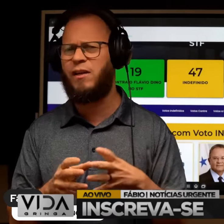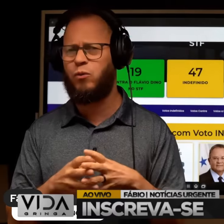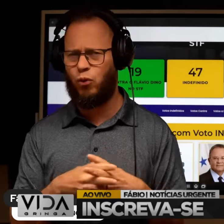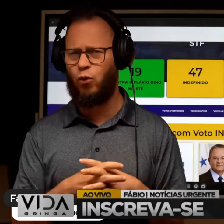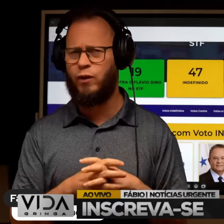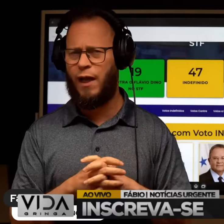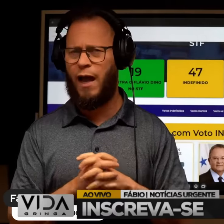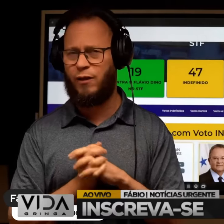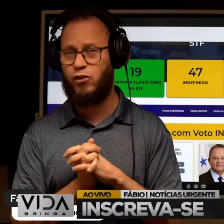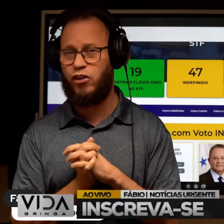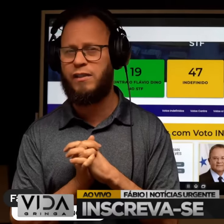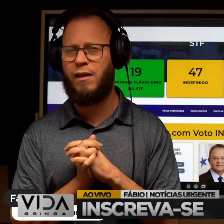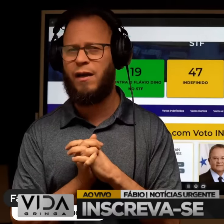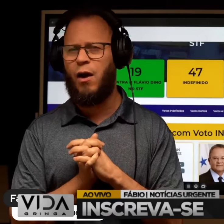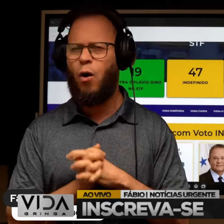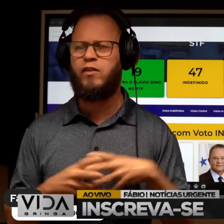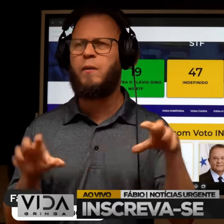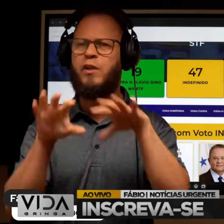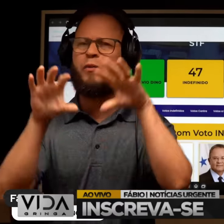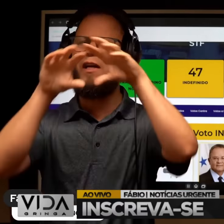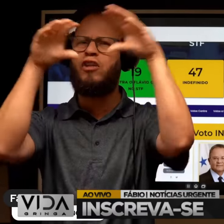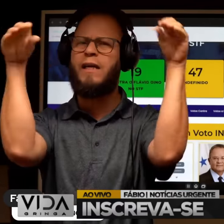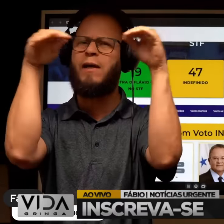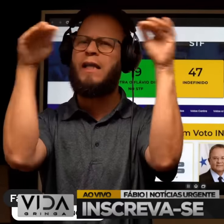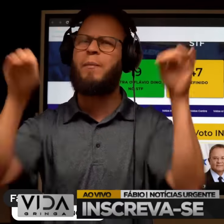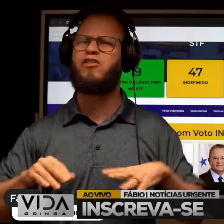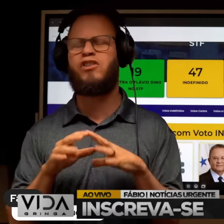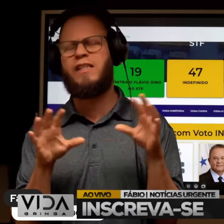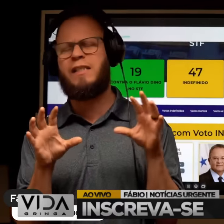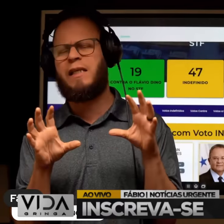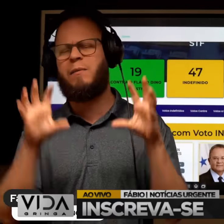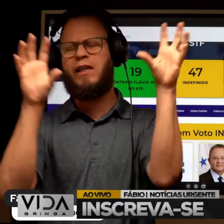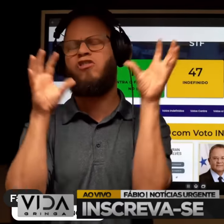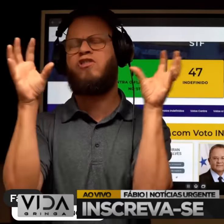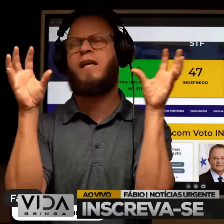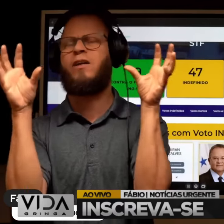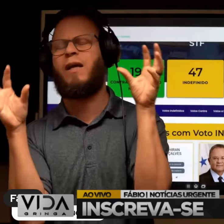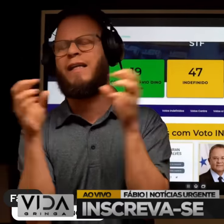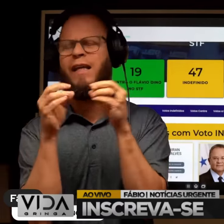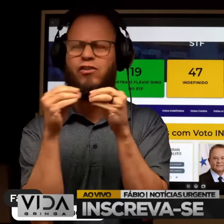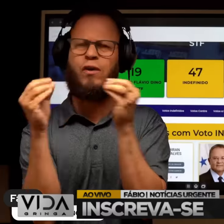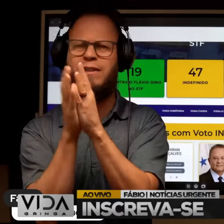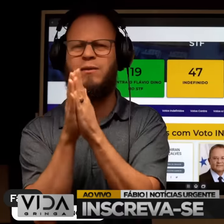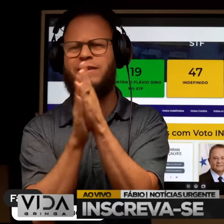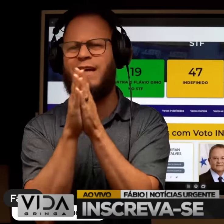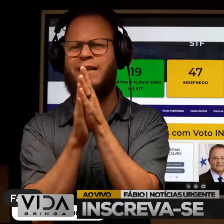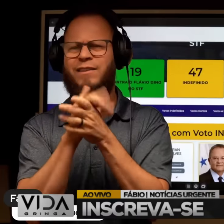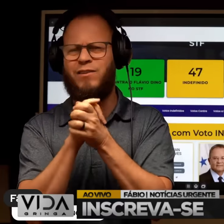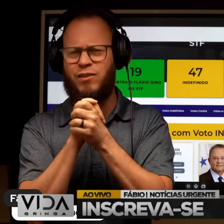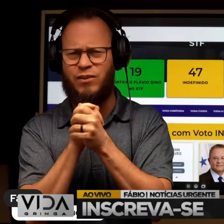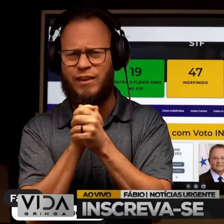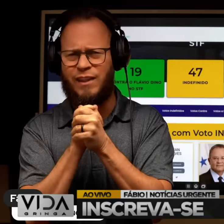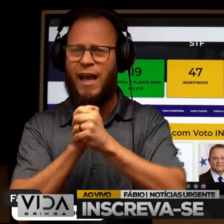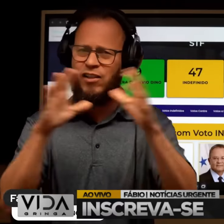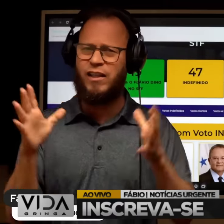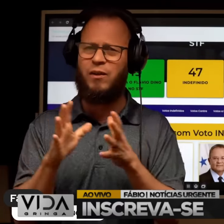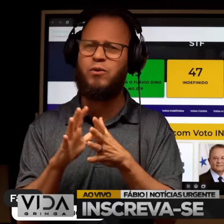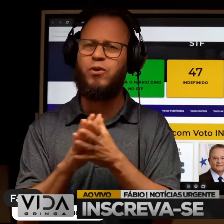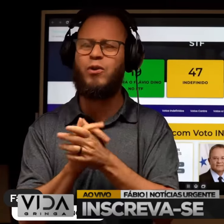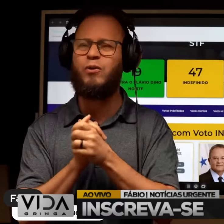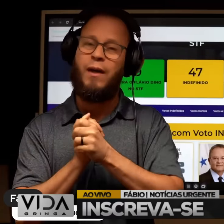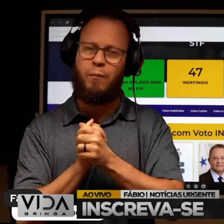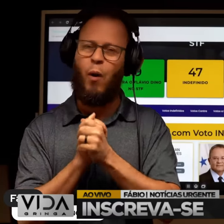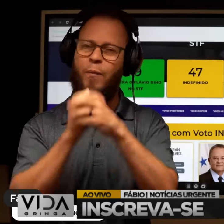eles leram toda a notícia? Ou simplesmente leram aquela partinha de cima que dizia aquilo ali que eles gostam tanto? Eles